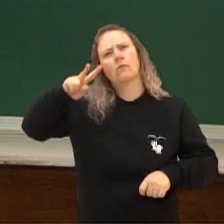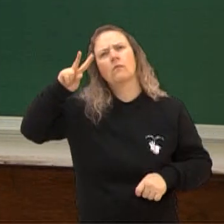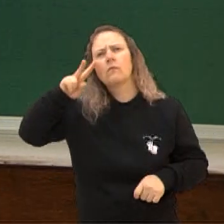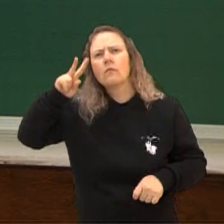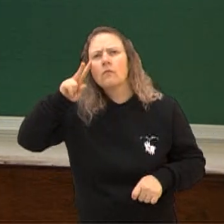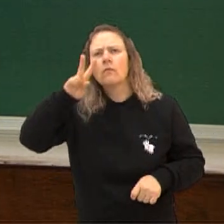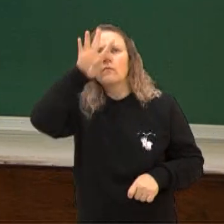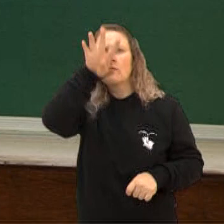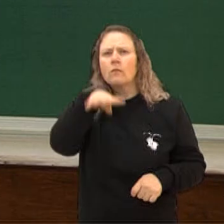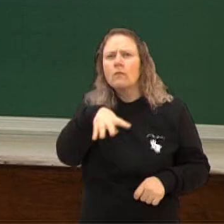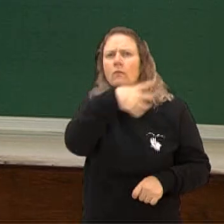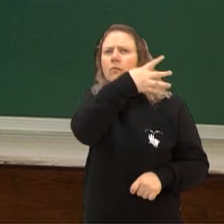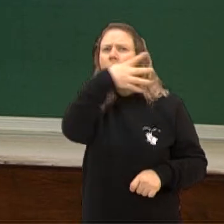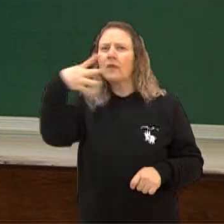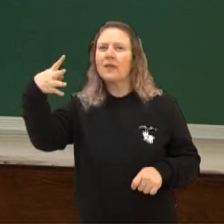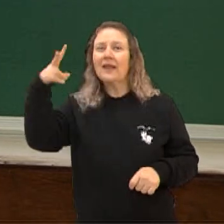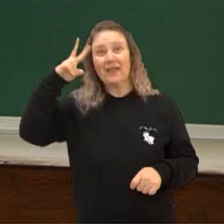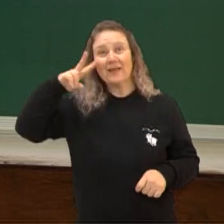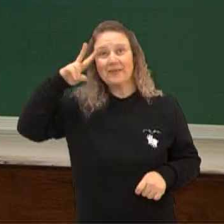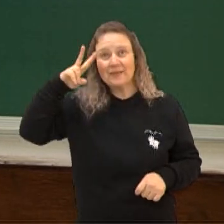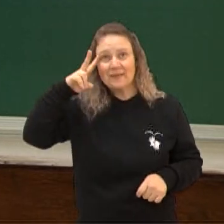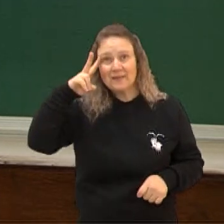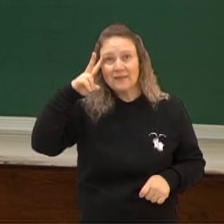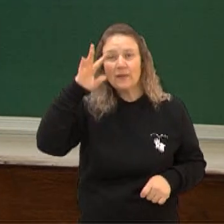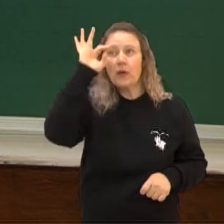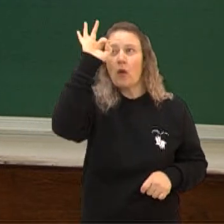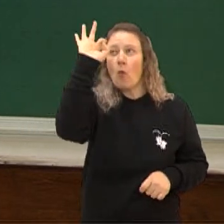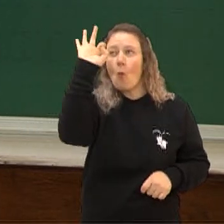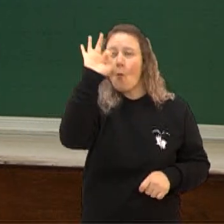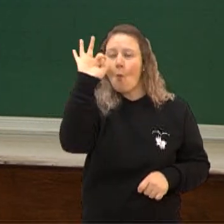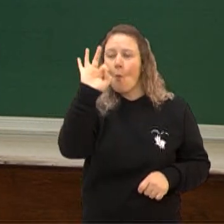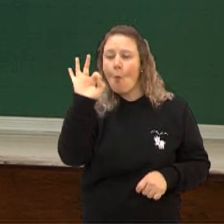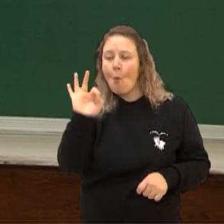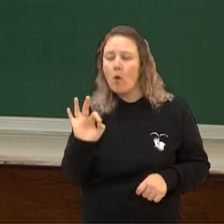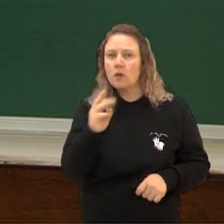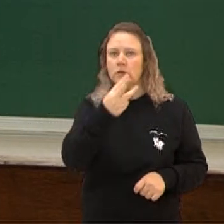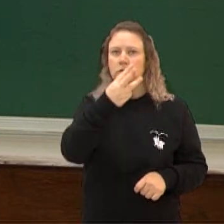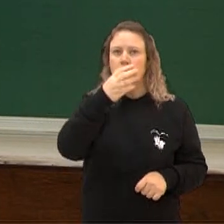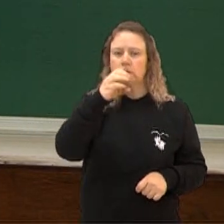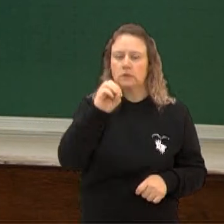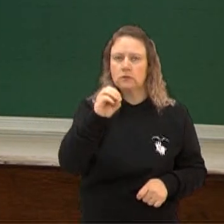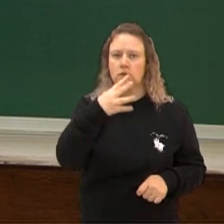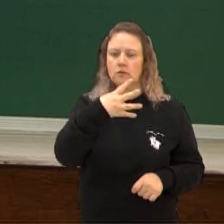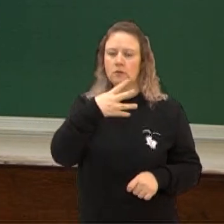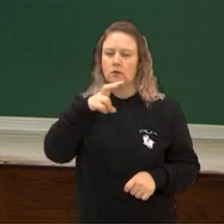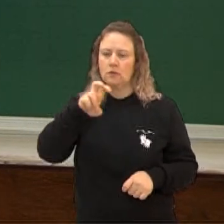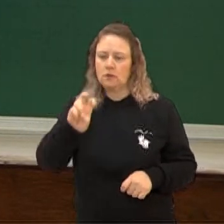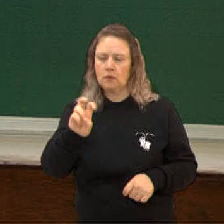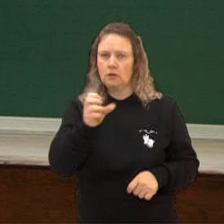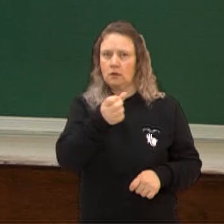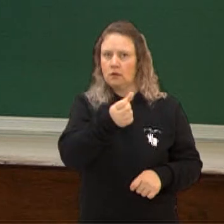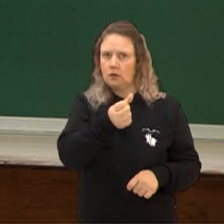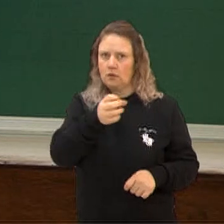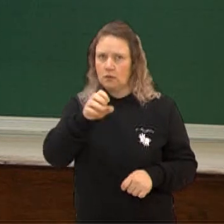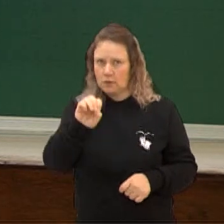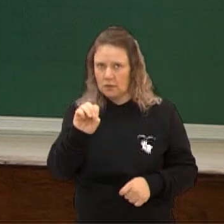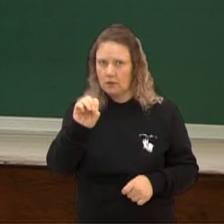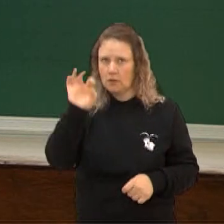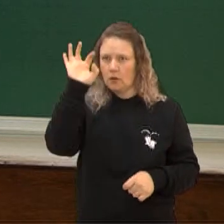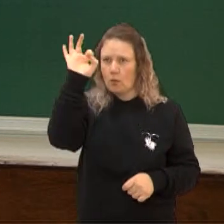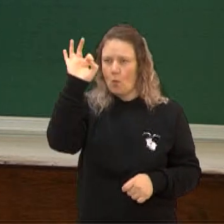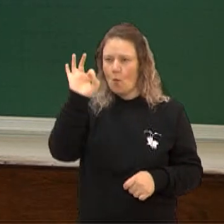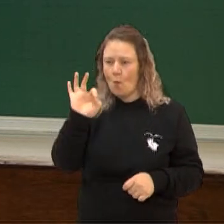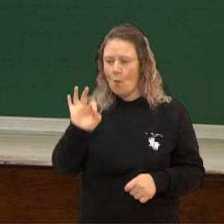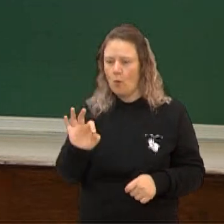daquela tabelinha dos ângulos notáveis, 30, 45, 60, eu até fiz com vocês